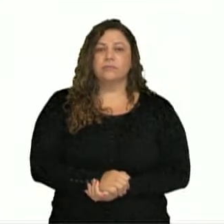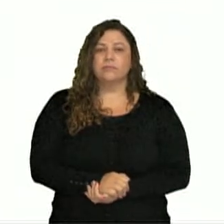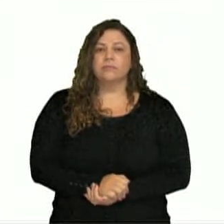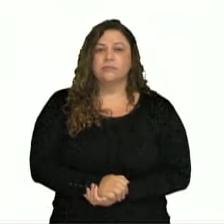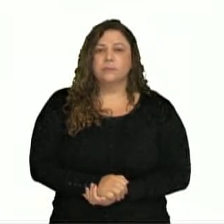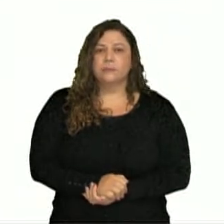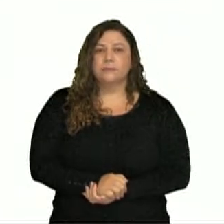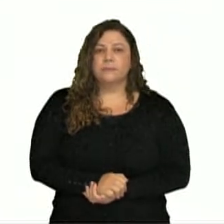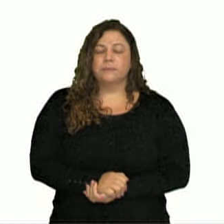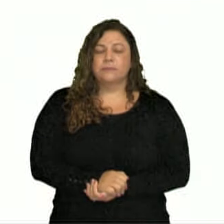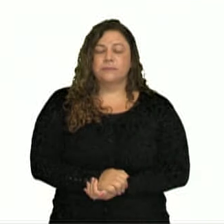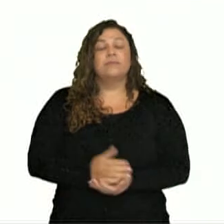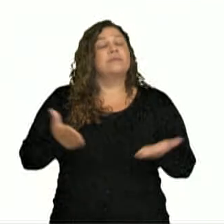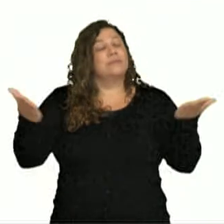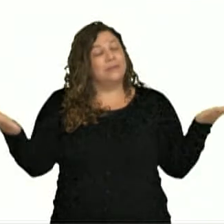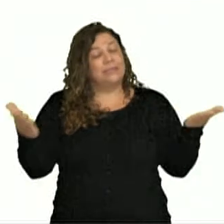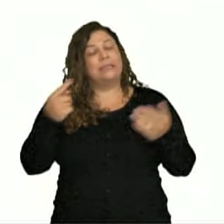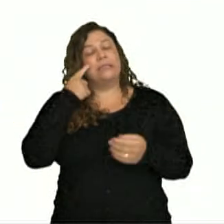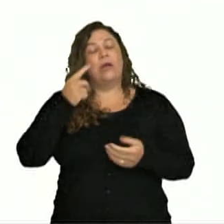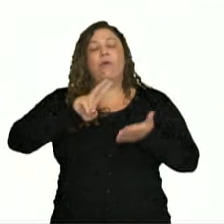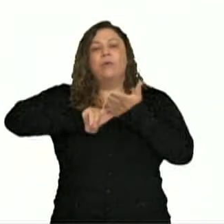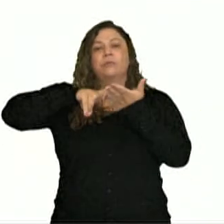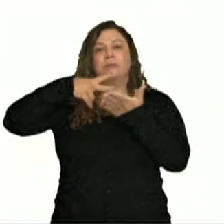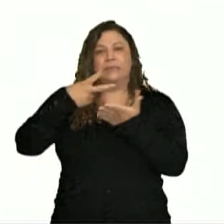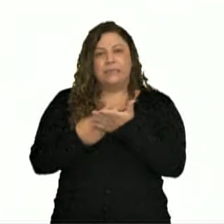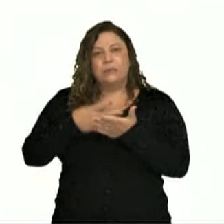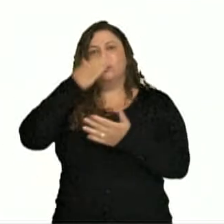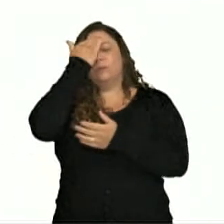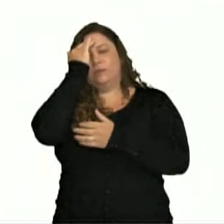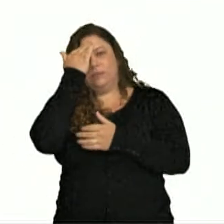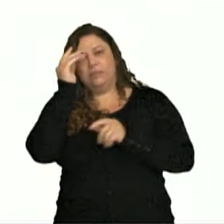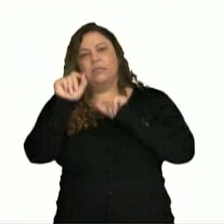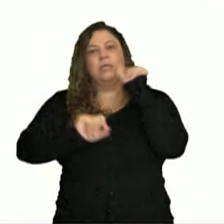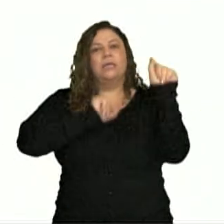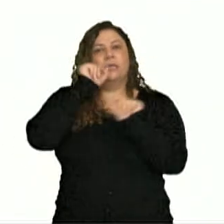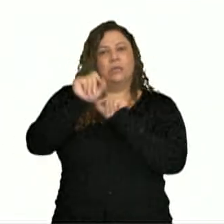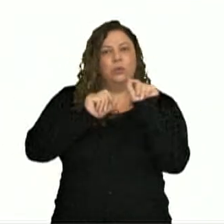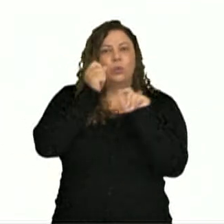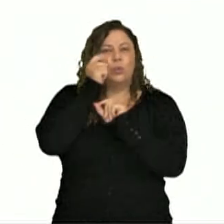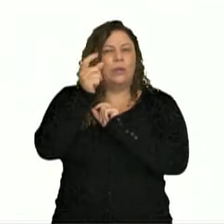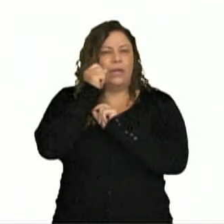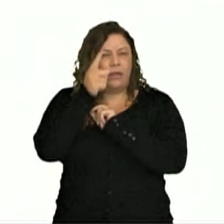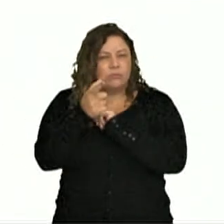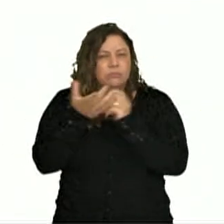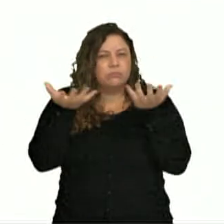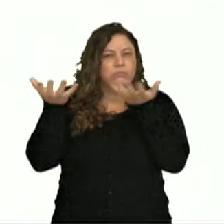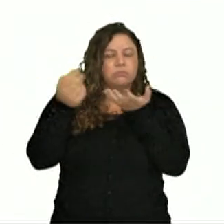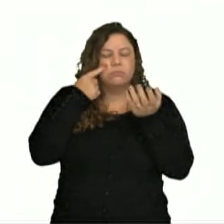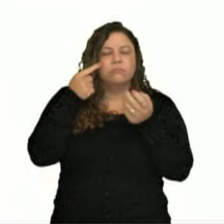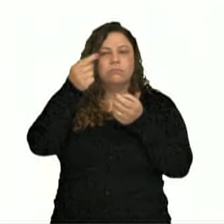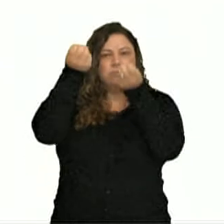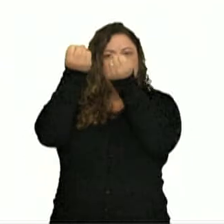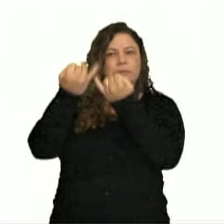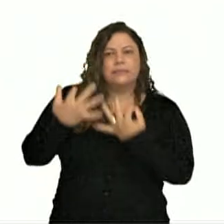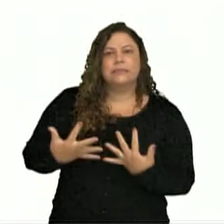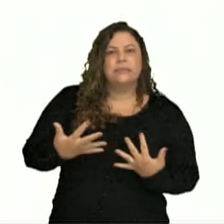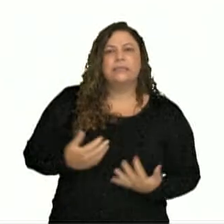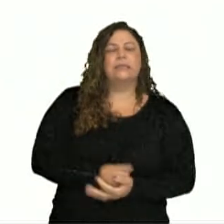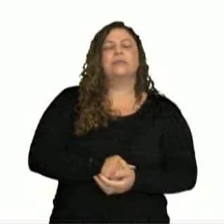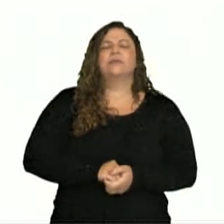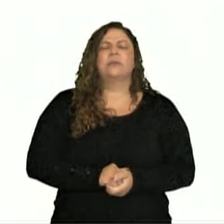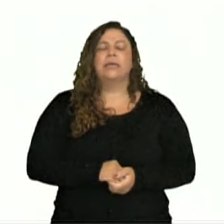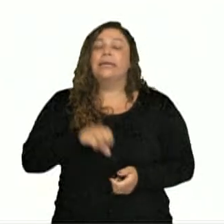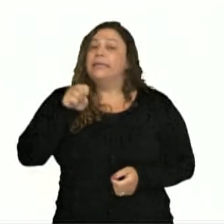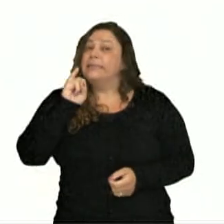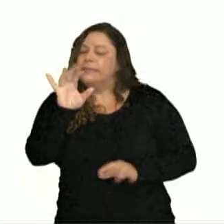Z. Então, vamos aí traduzir, compreender o que o Gaturro está querendo dizer aí. Se o teu plano A não funcionou, não